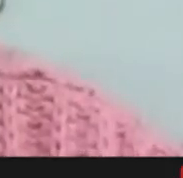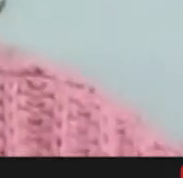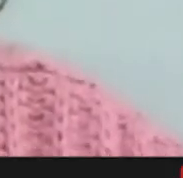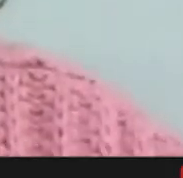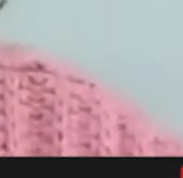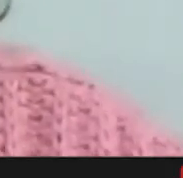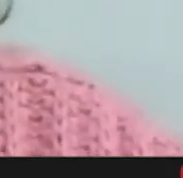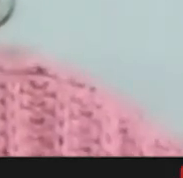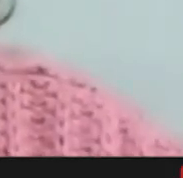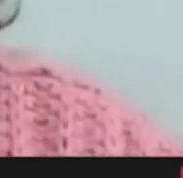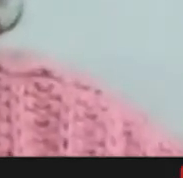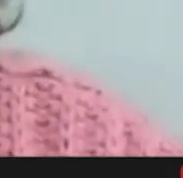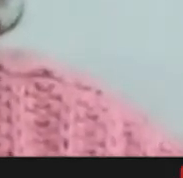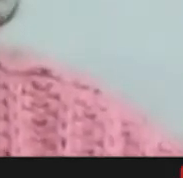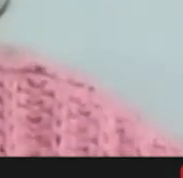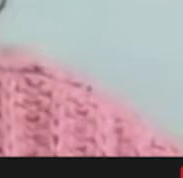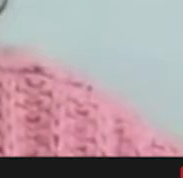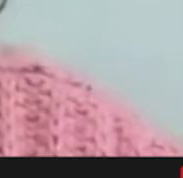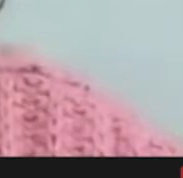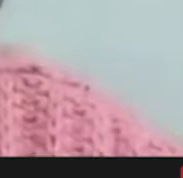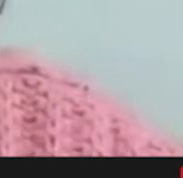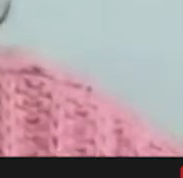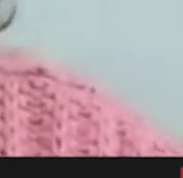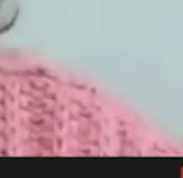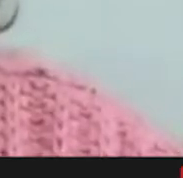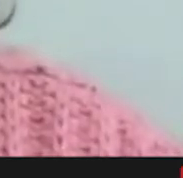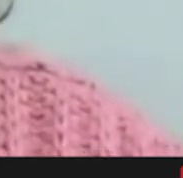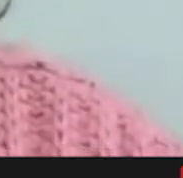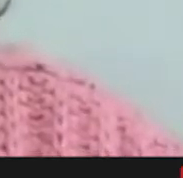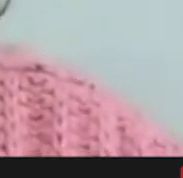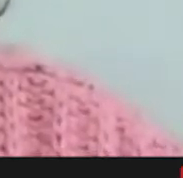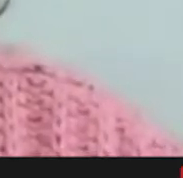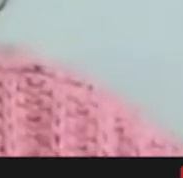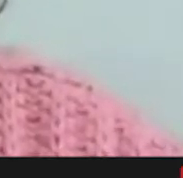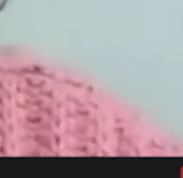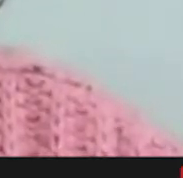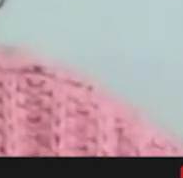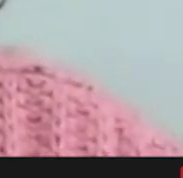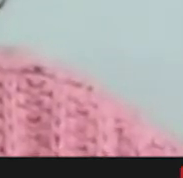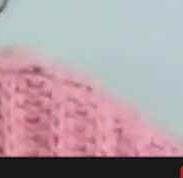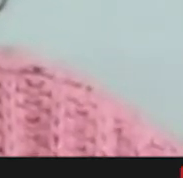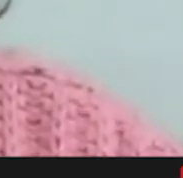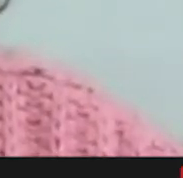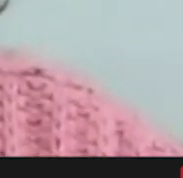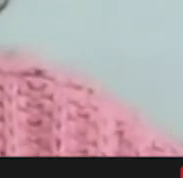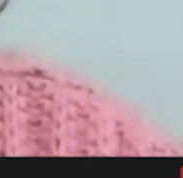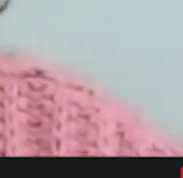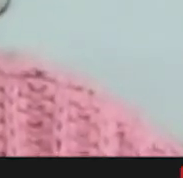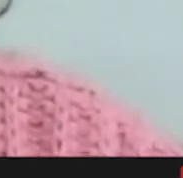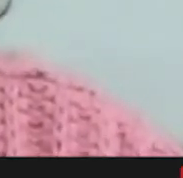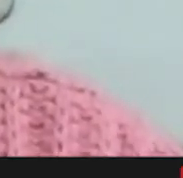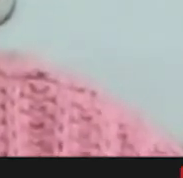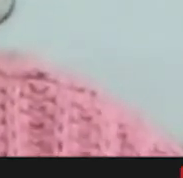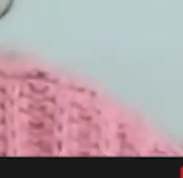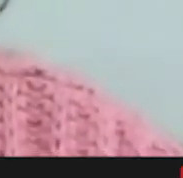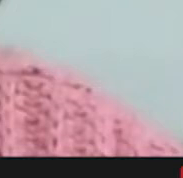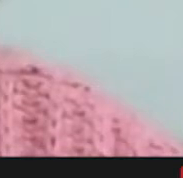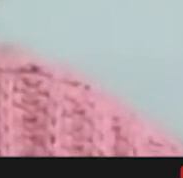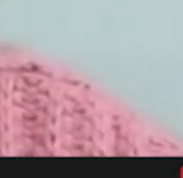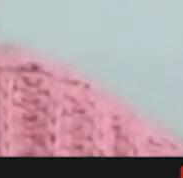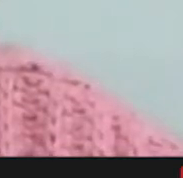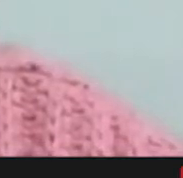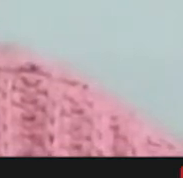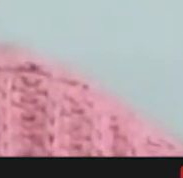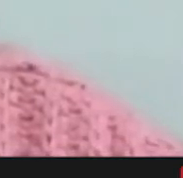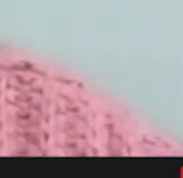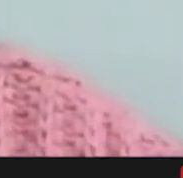condições para os trabalhadores da área de saúde que evitem a sua contaminação. Isso